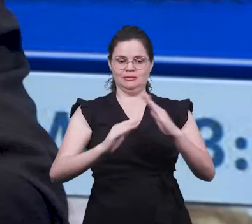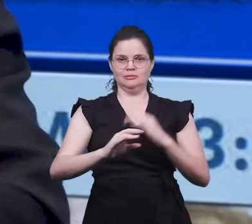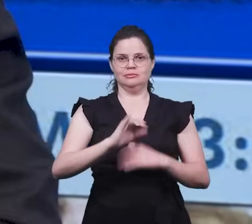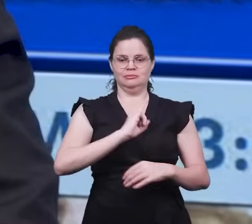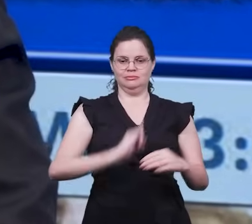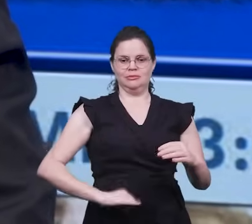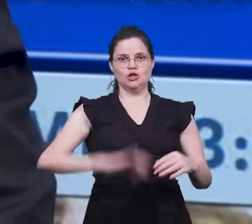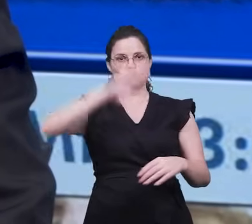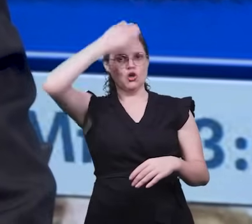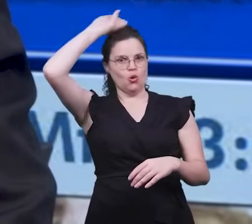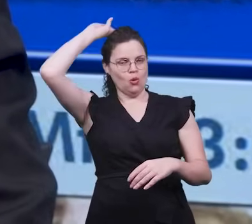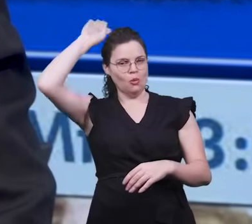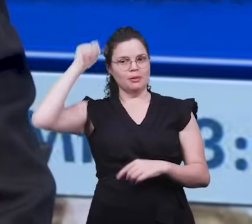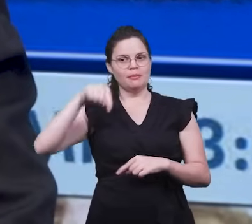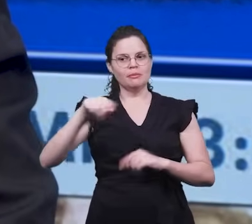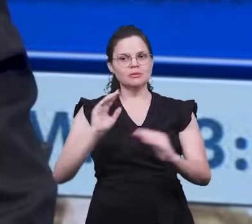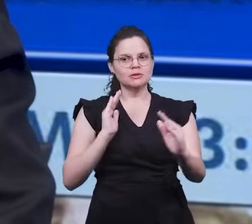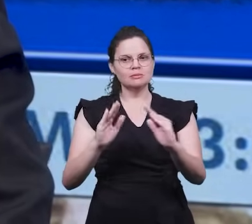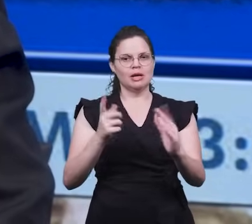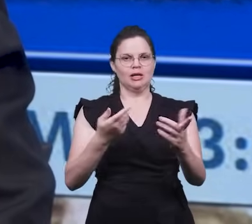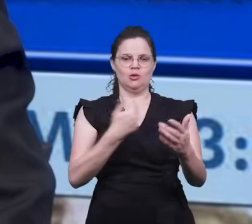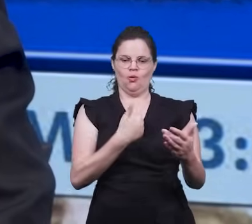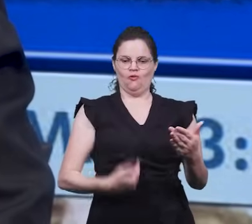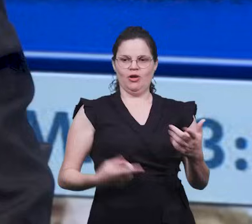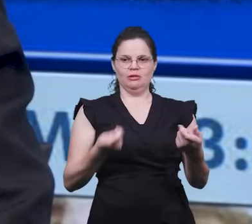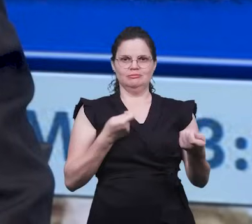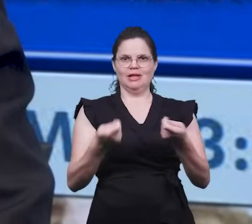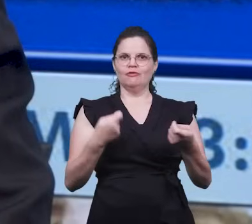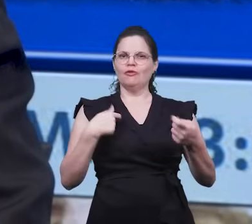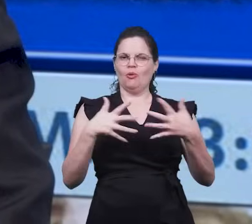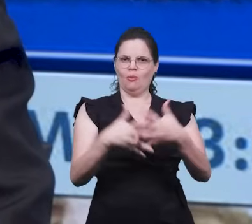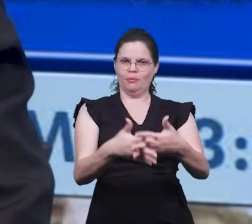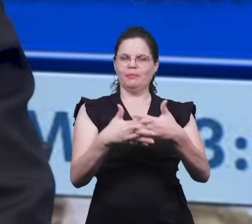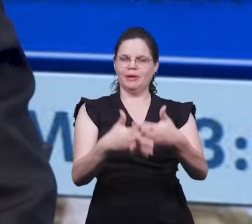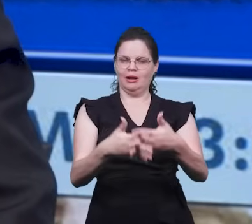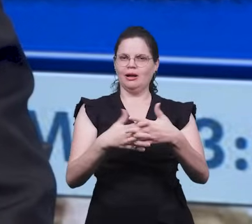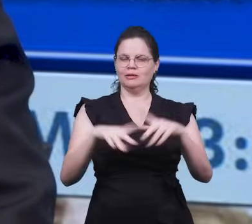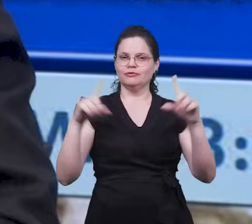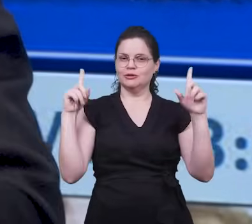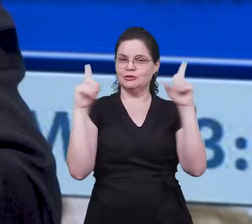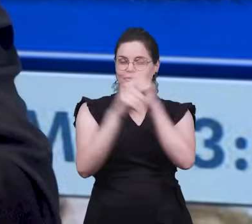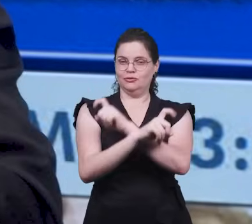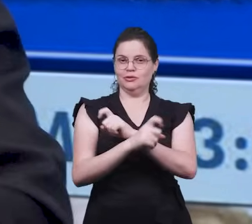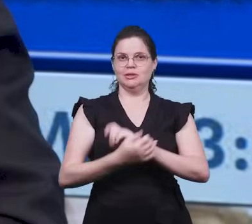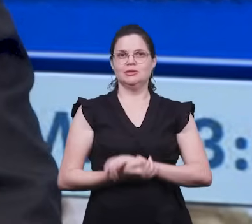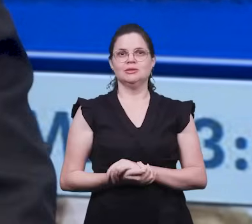olha só, o império dele foi um império assim, muito conturbado, porque